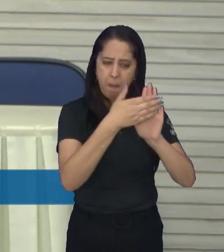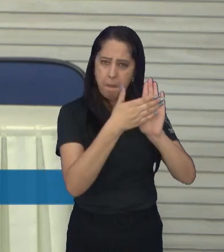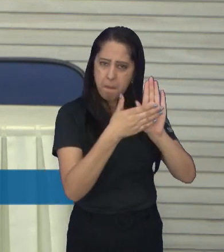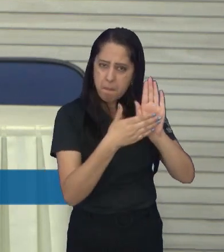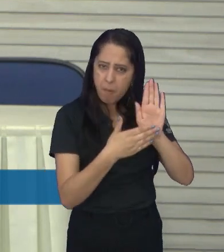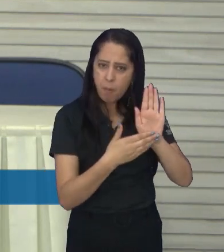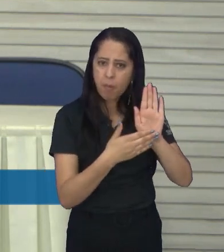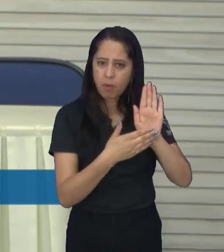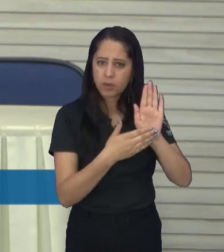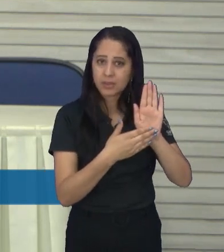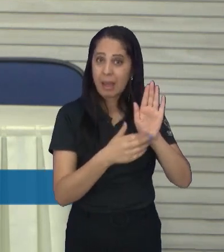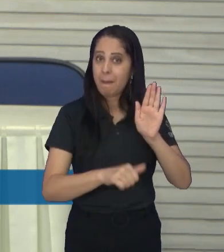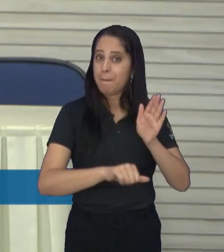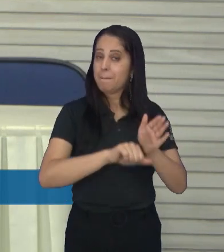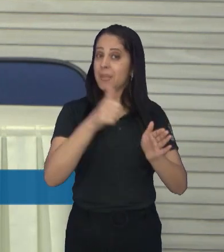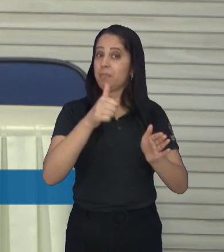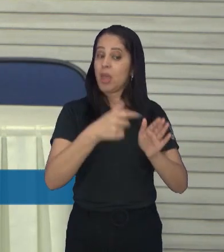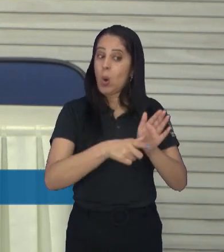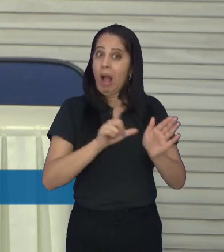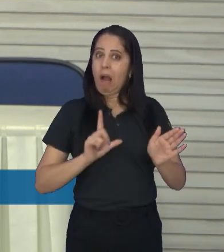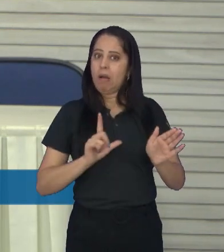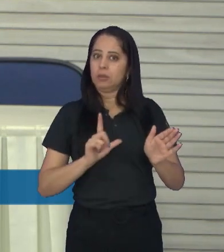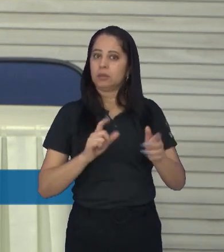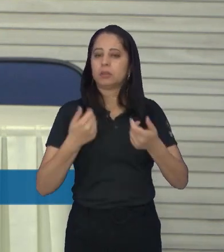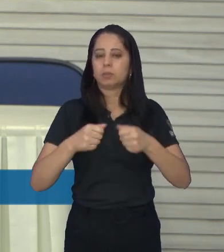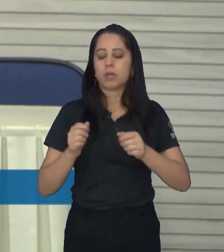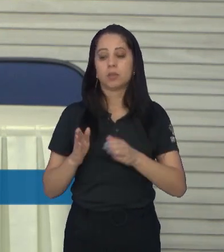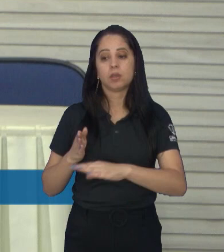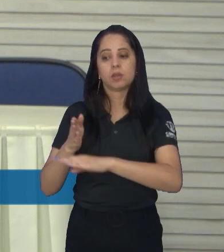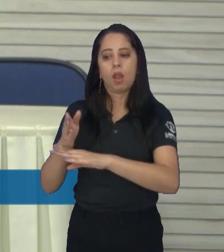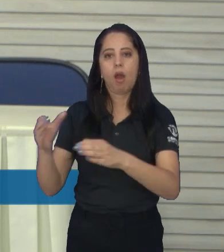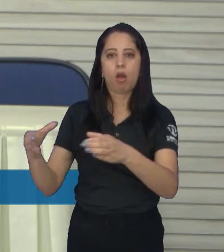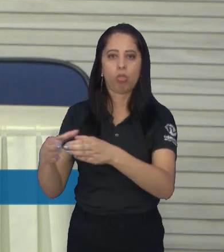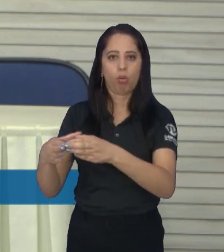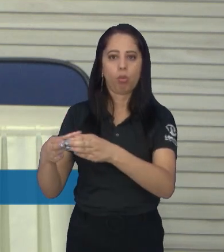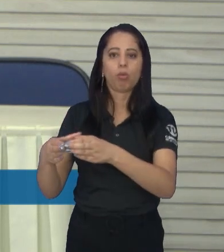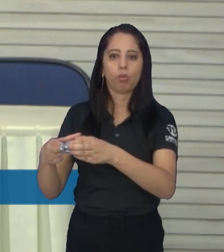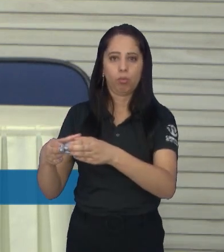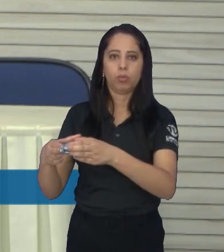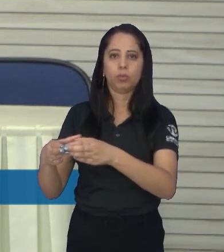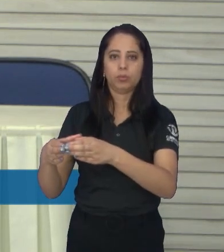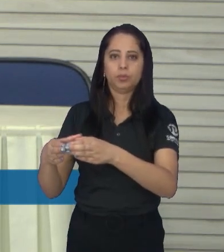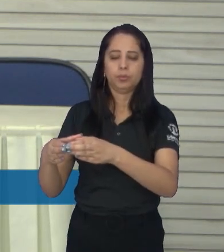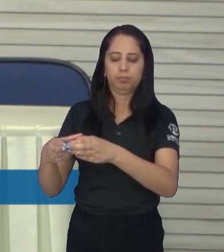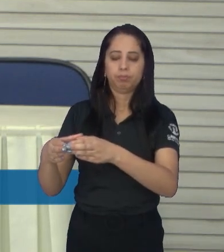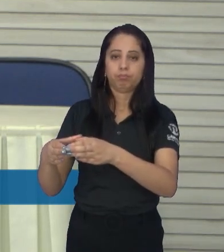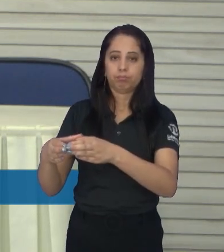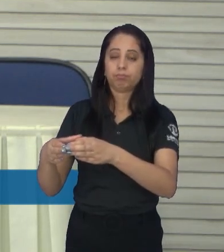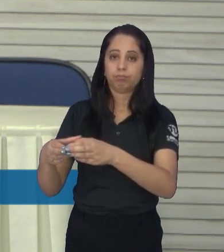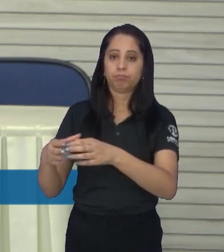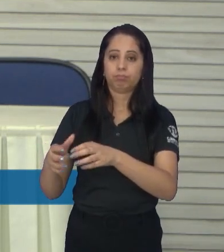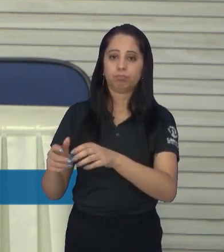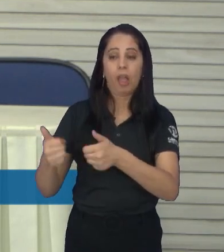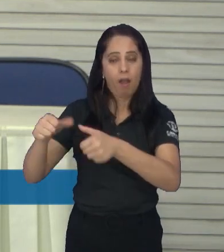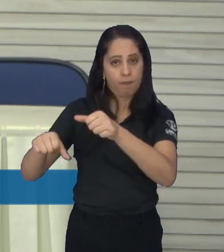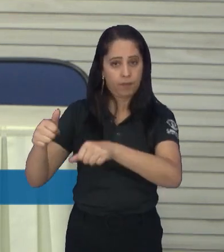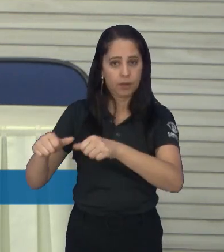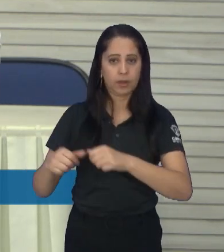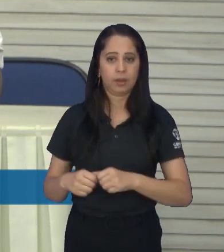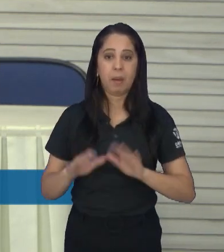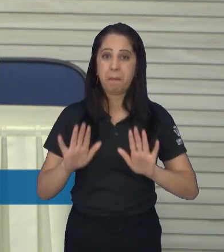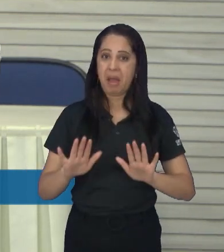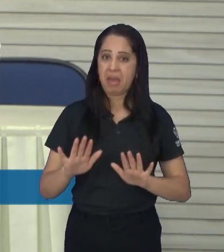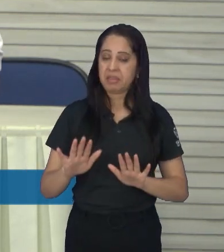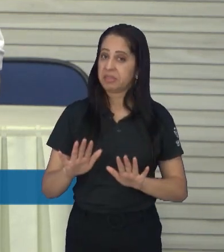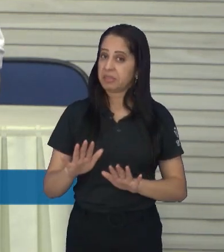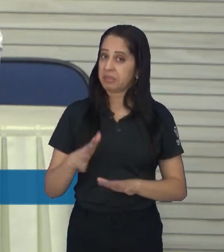deveriam passar primeiro pelo crivo do Conselho gestor do plano diretor não é e Até onde eu